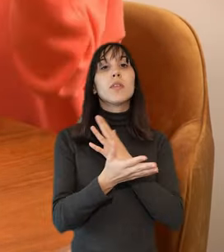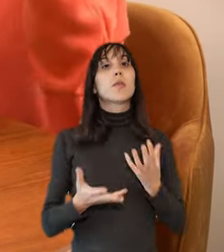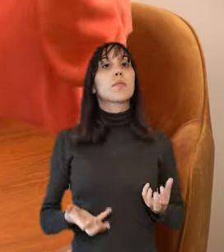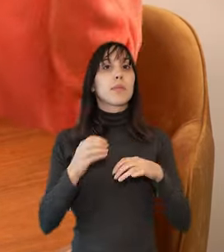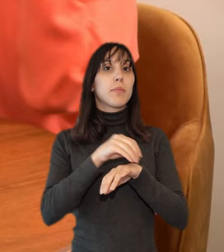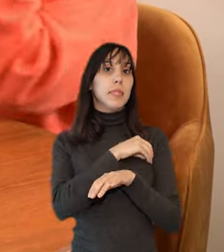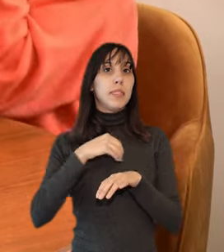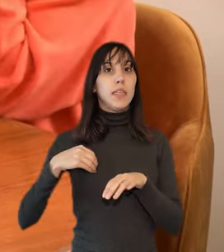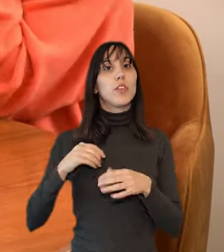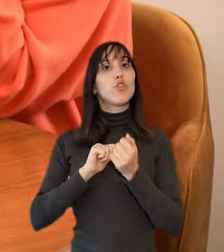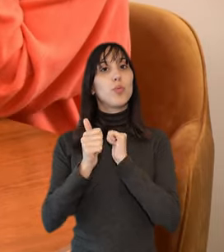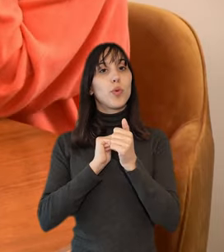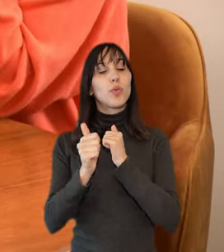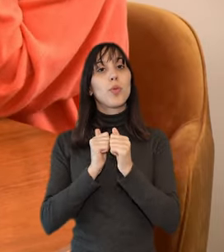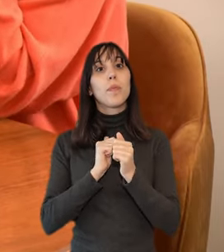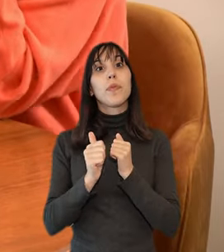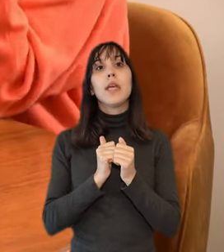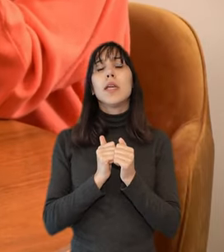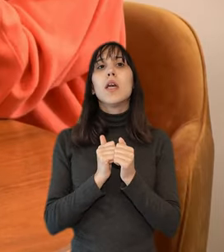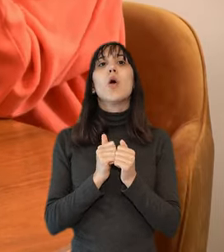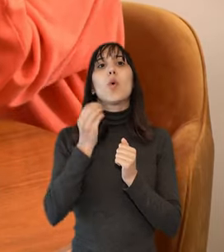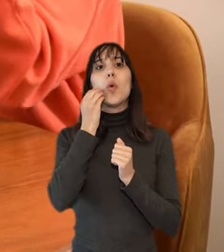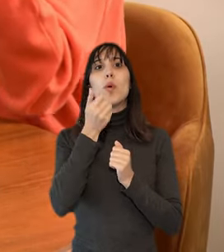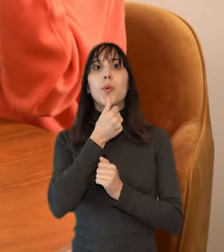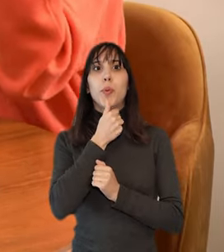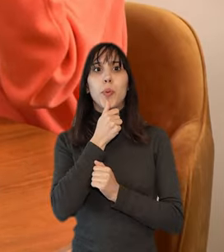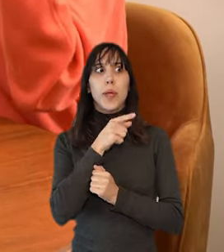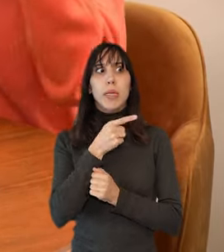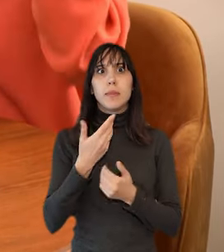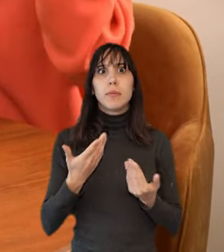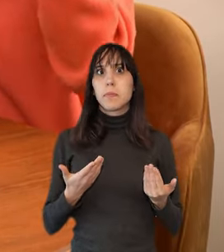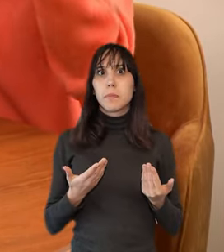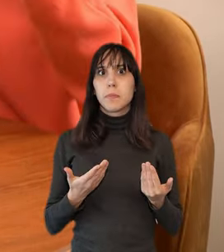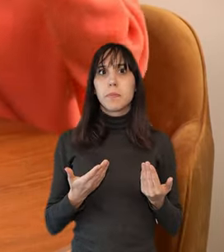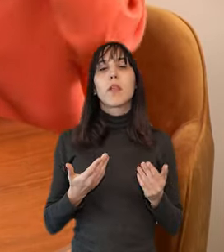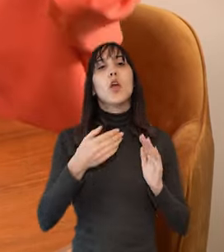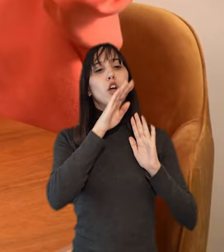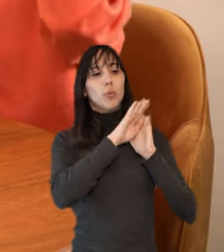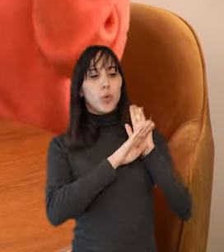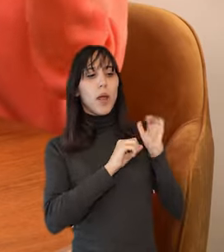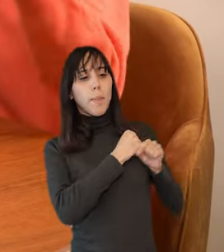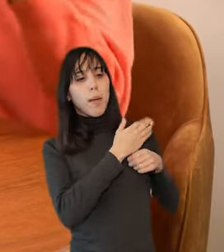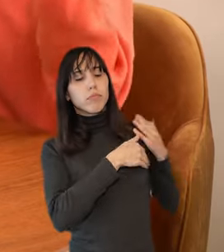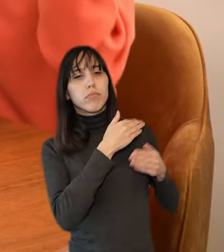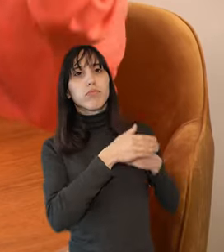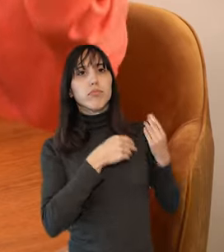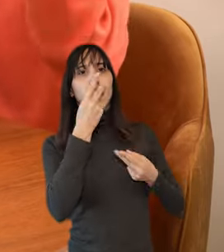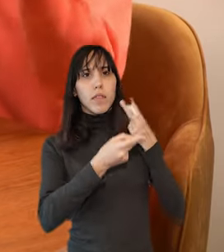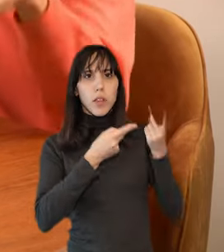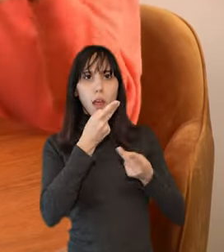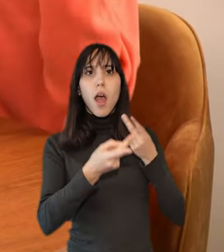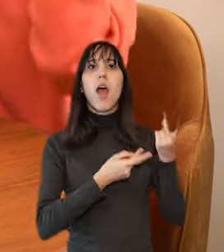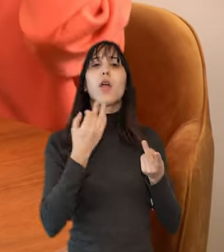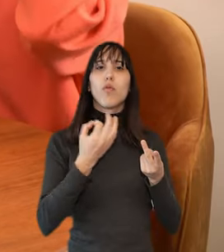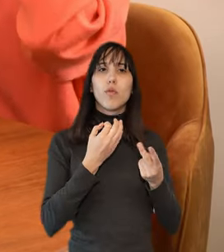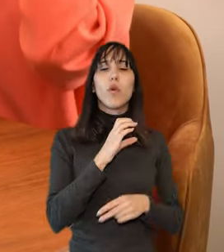medicina do desporto e como é que ele faz ele tem teve o programa todo foi avaliado de acordo com